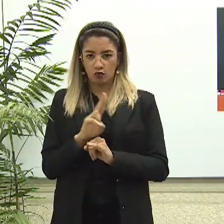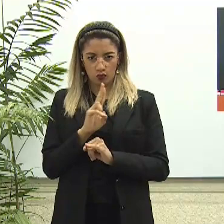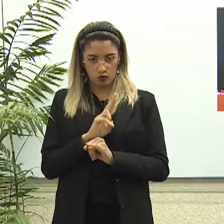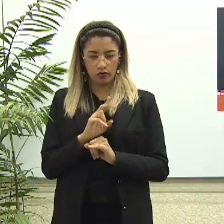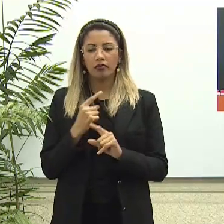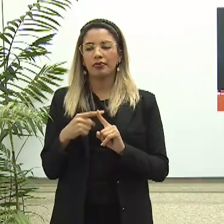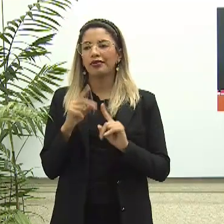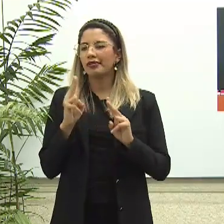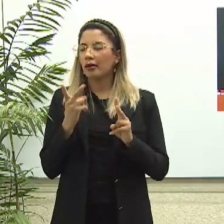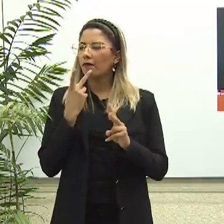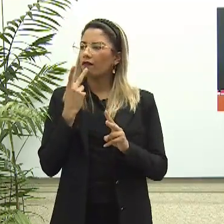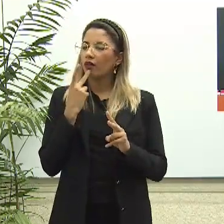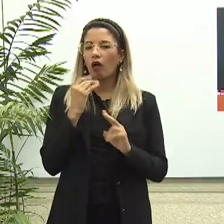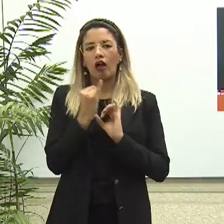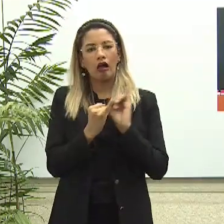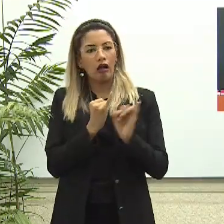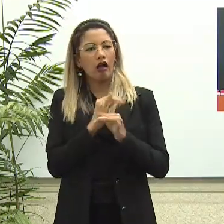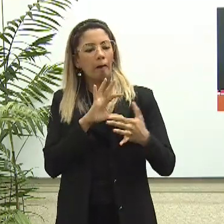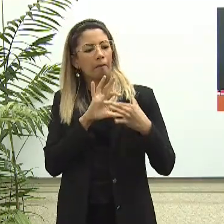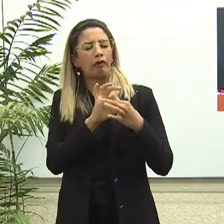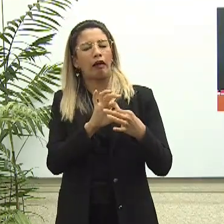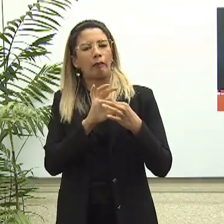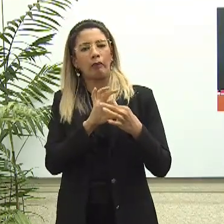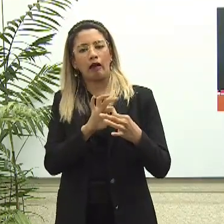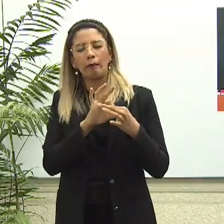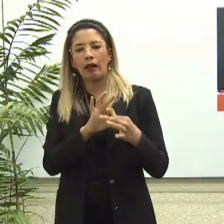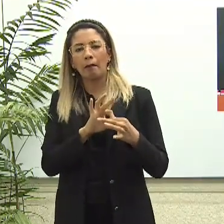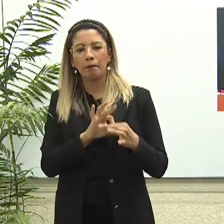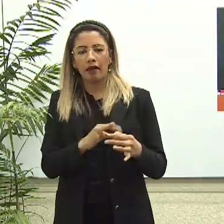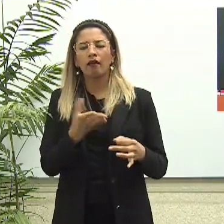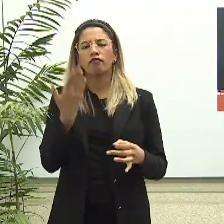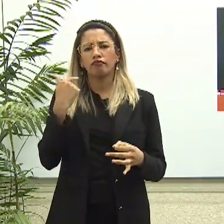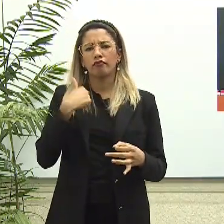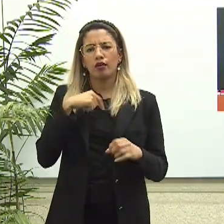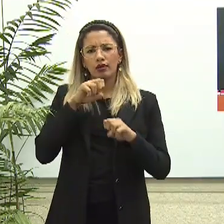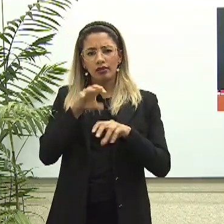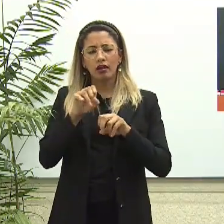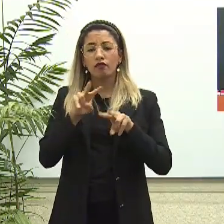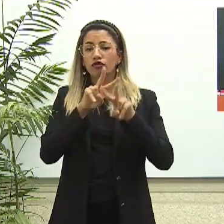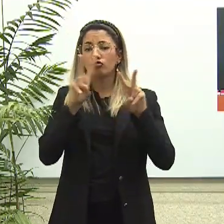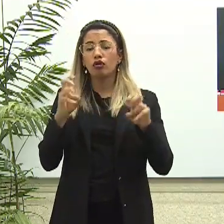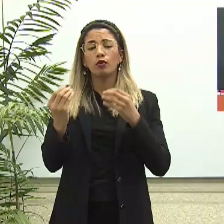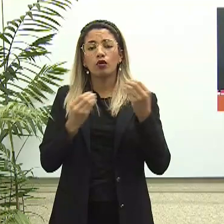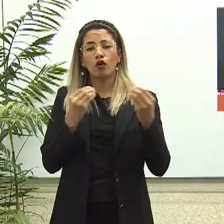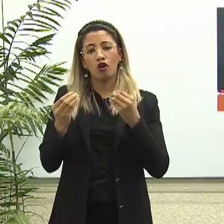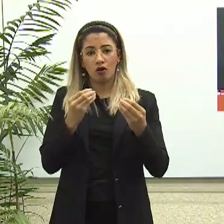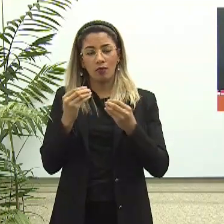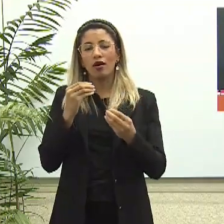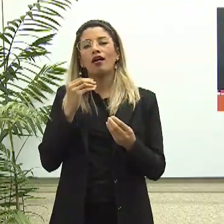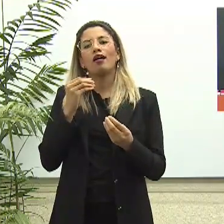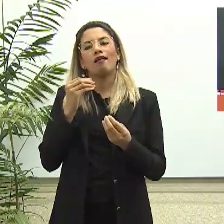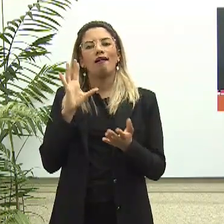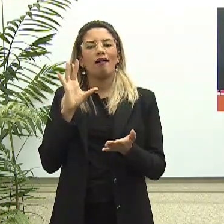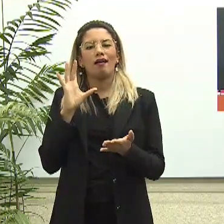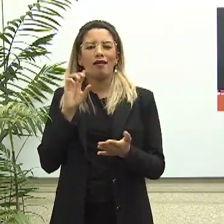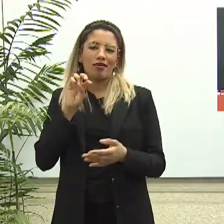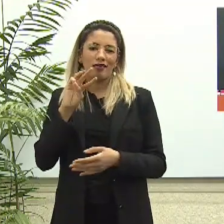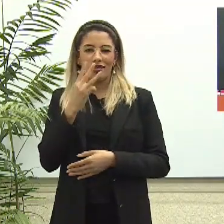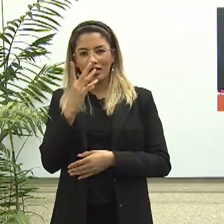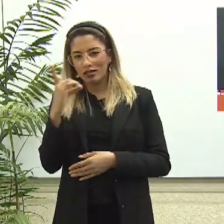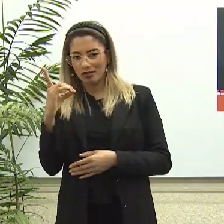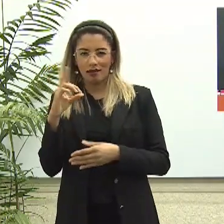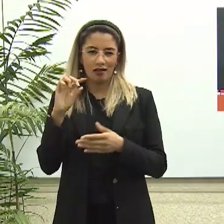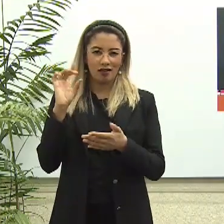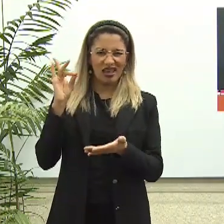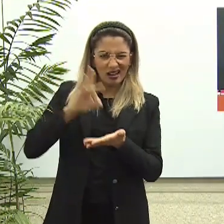em conexão eu estava dando uma informação sobre realidade aumentada em sala de aula tava emocionado realidade aumentada sou professor